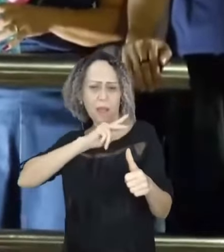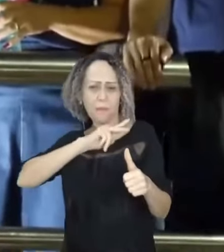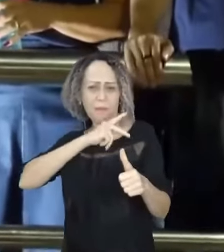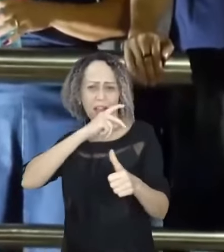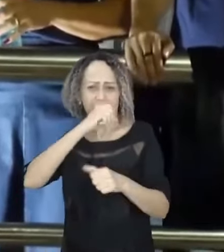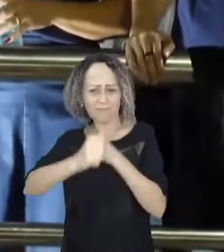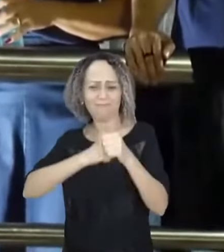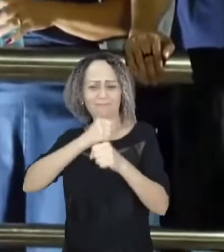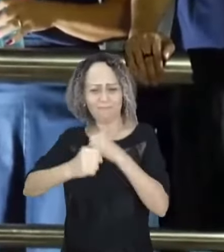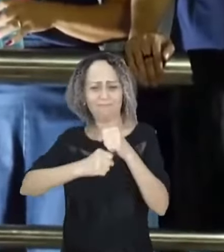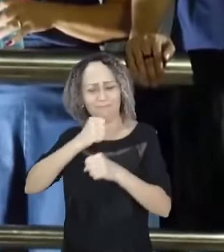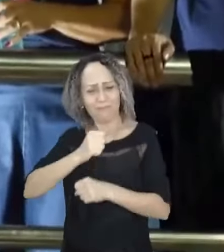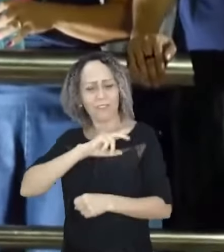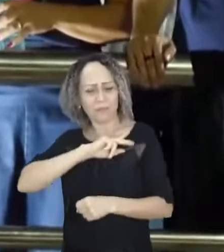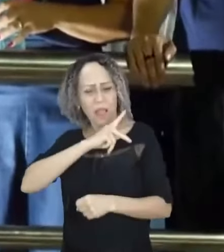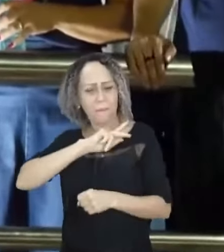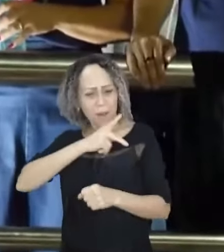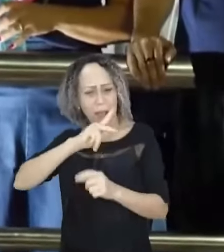ano.